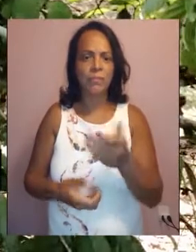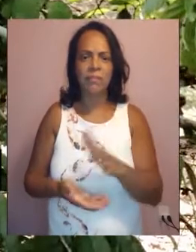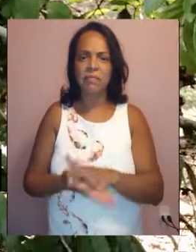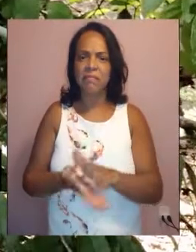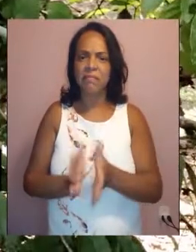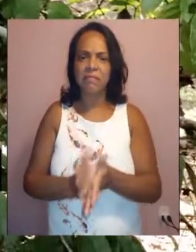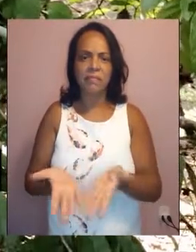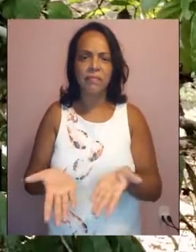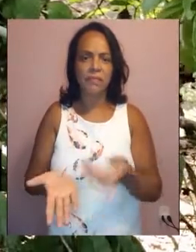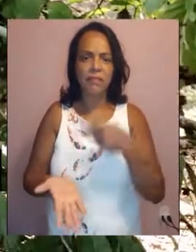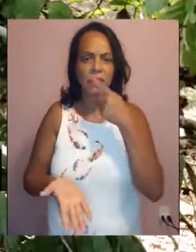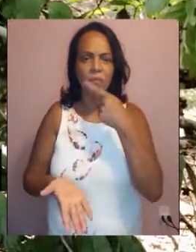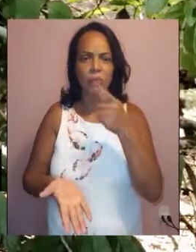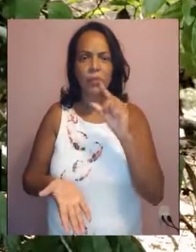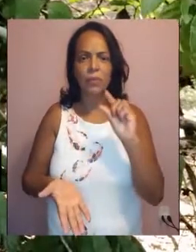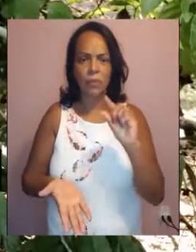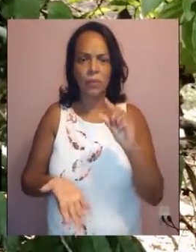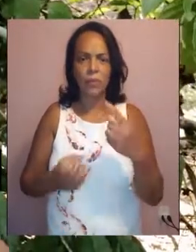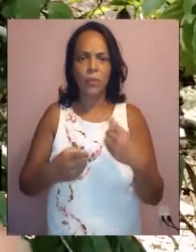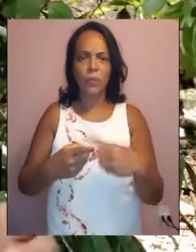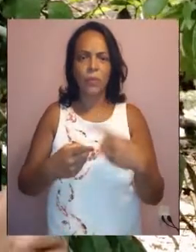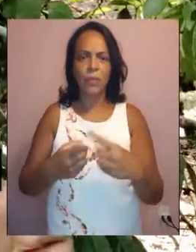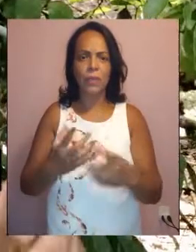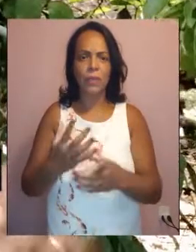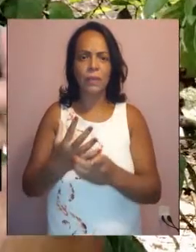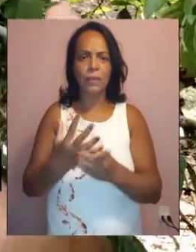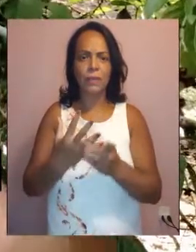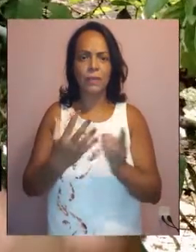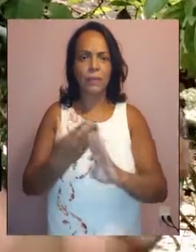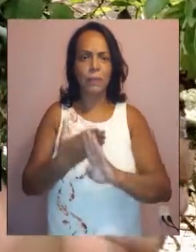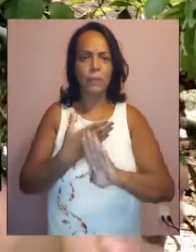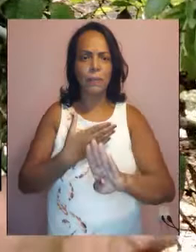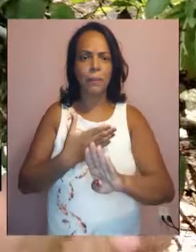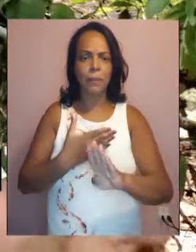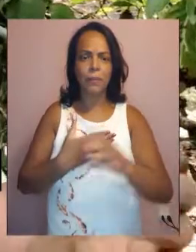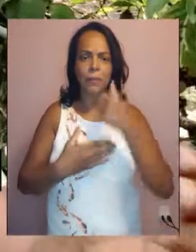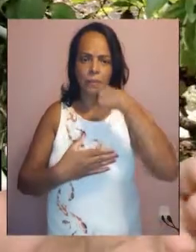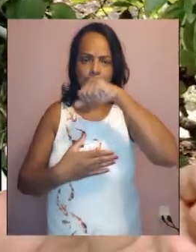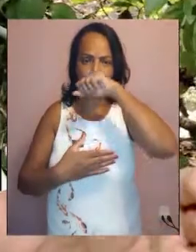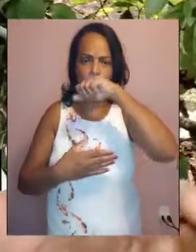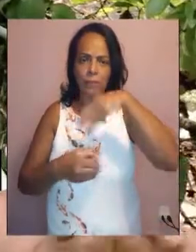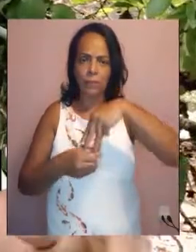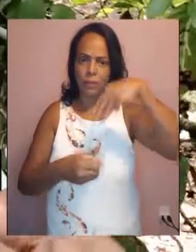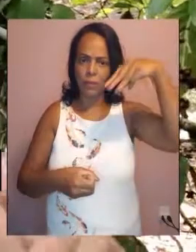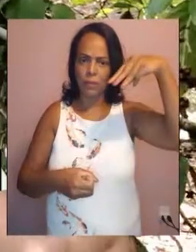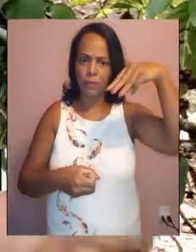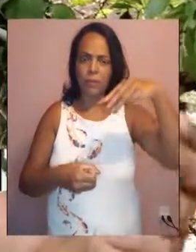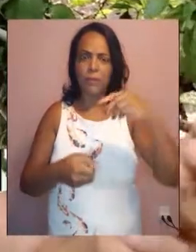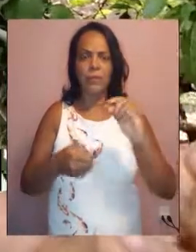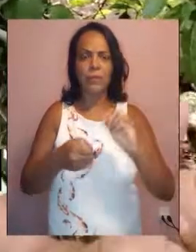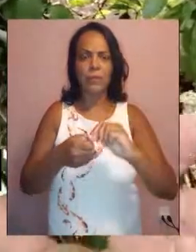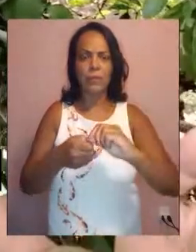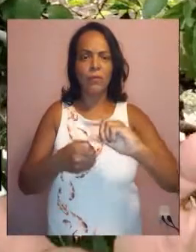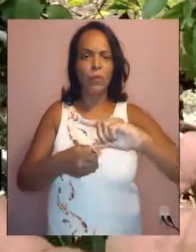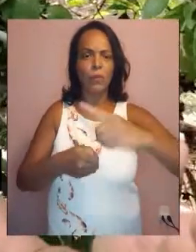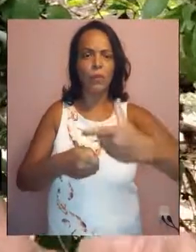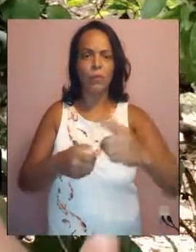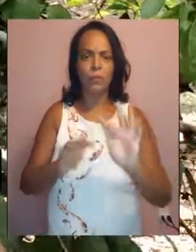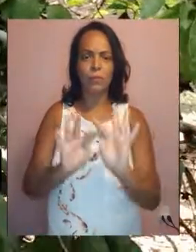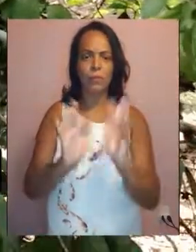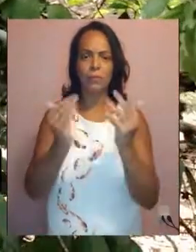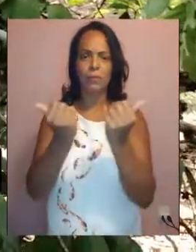separou-se da dona Joana e logo na sequência já constituiu uma outra